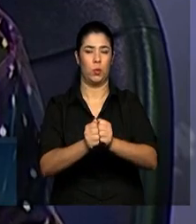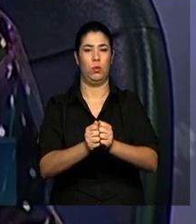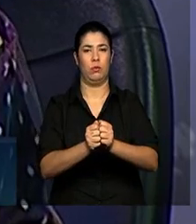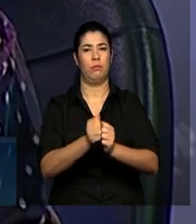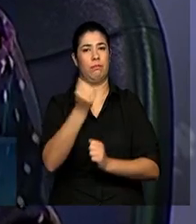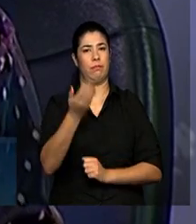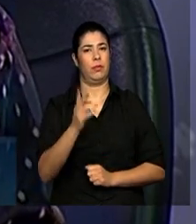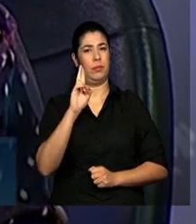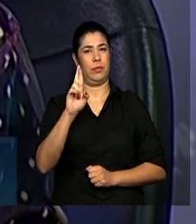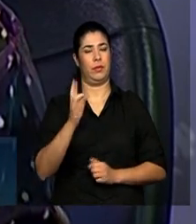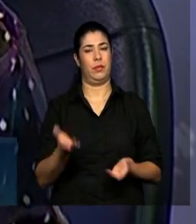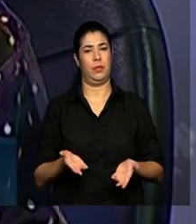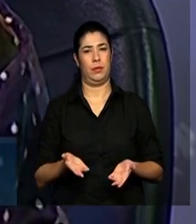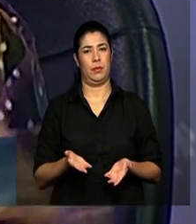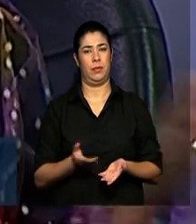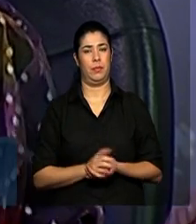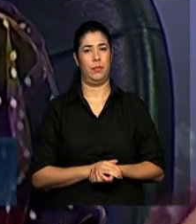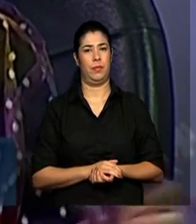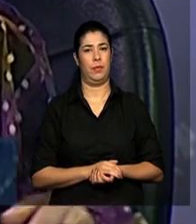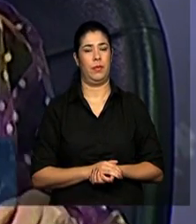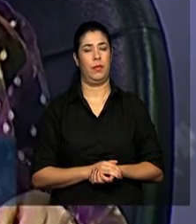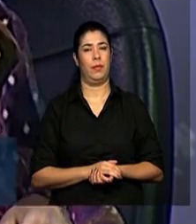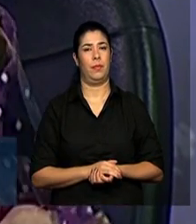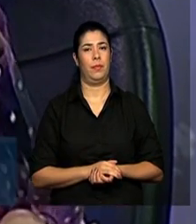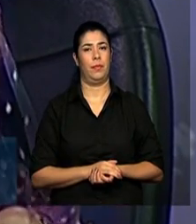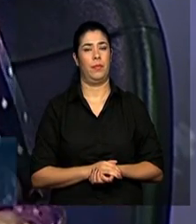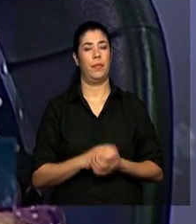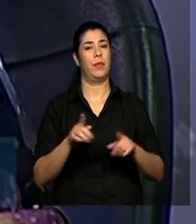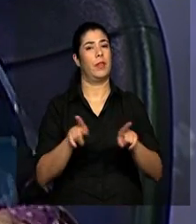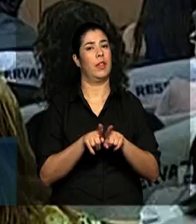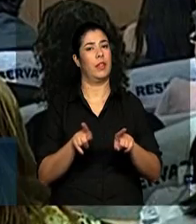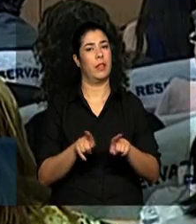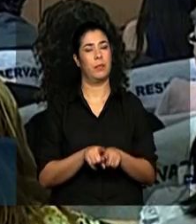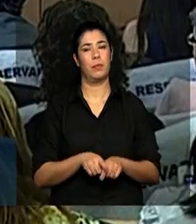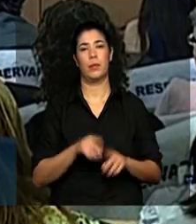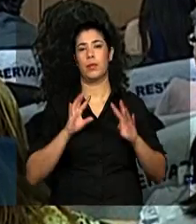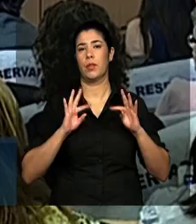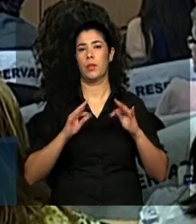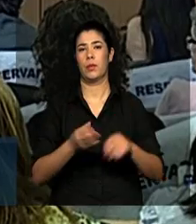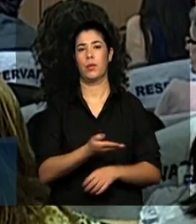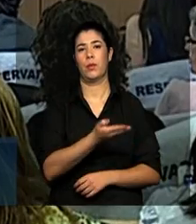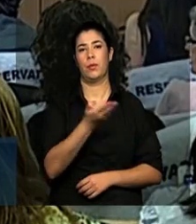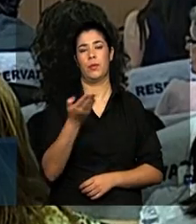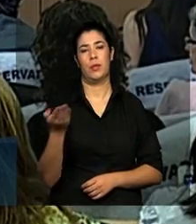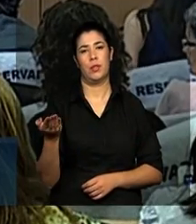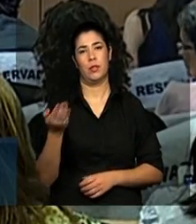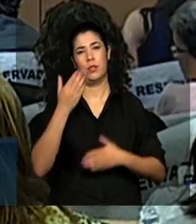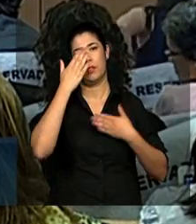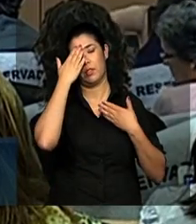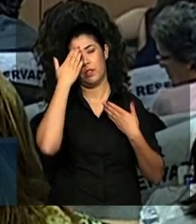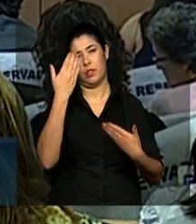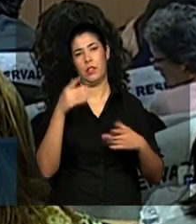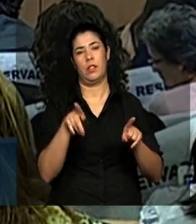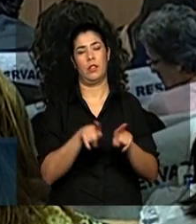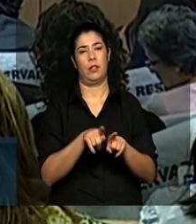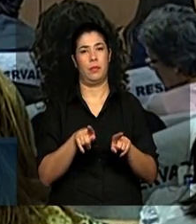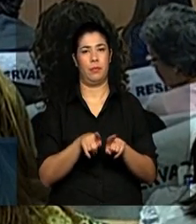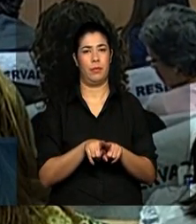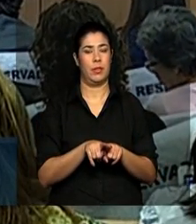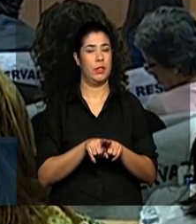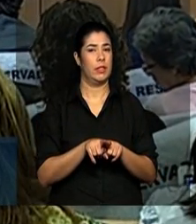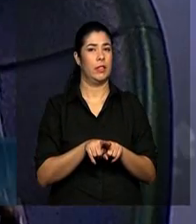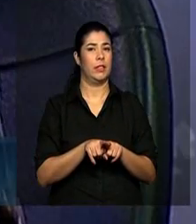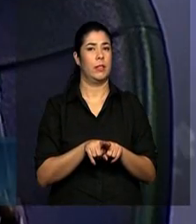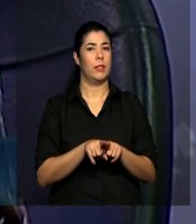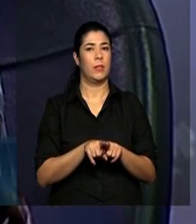aqui ao meu lado, e a todas e todos que estão aqui, e agradecer também, de forma